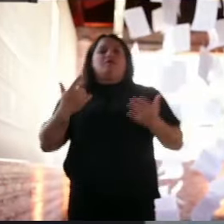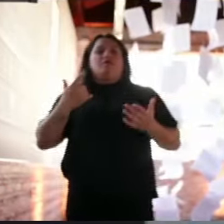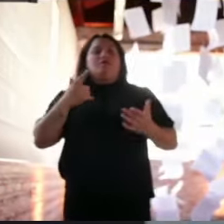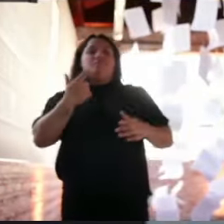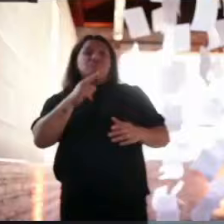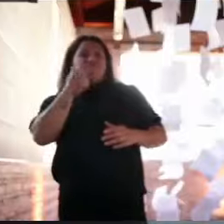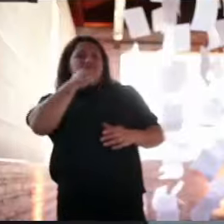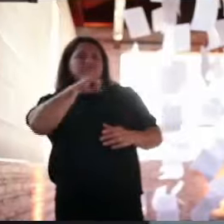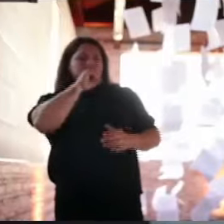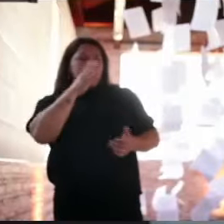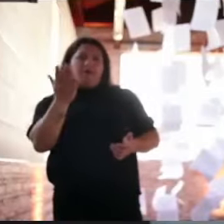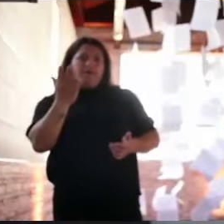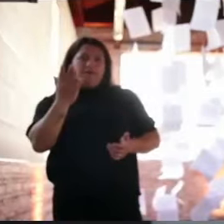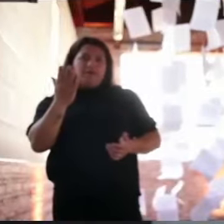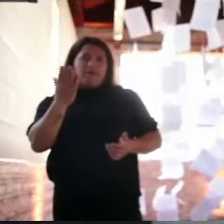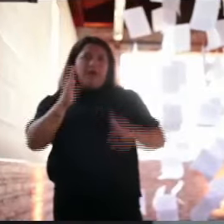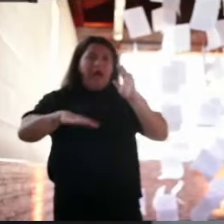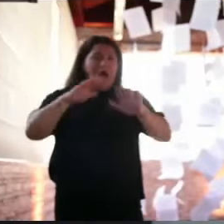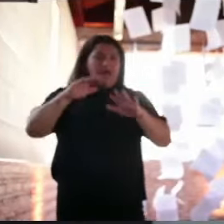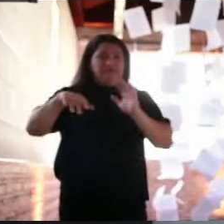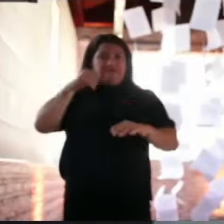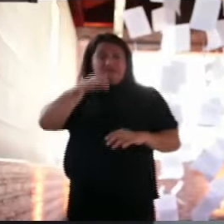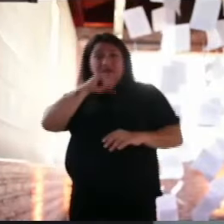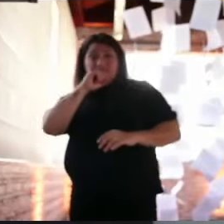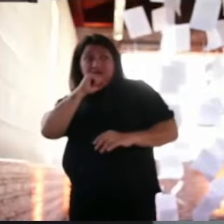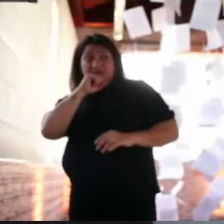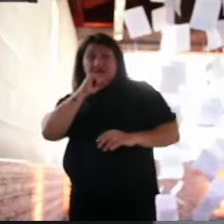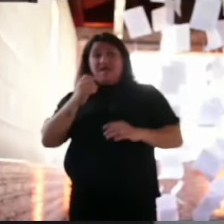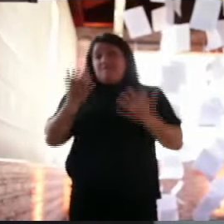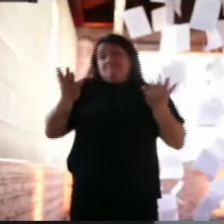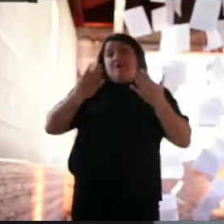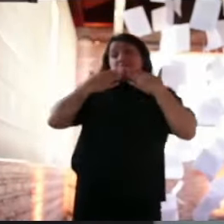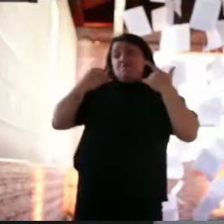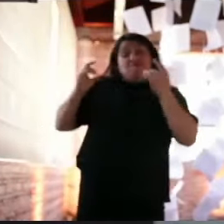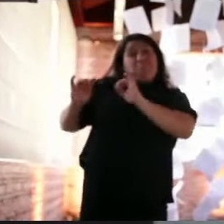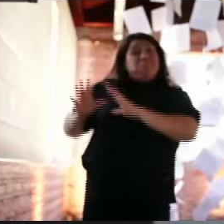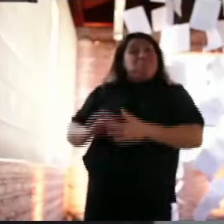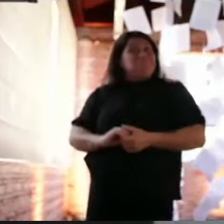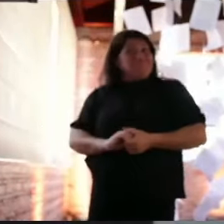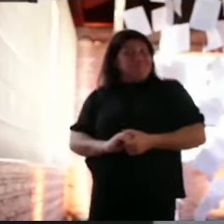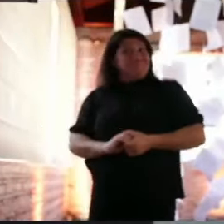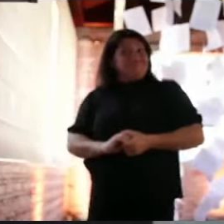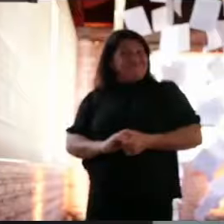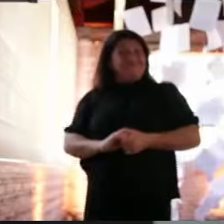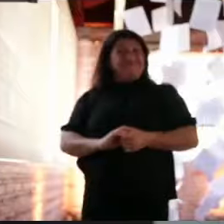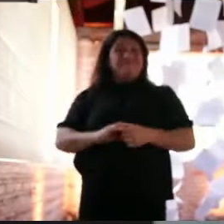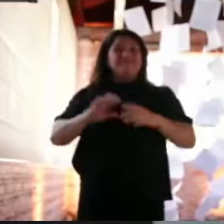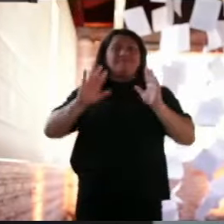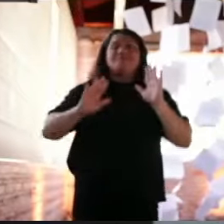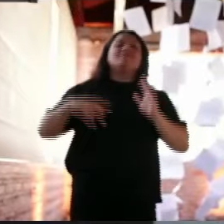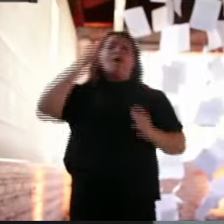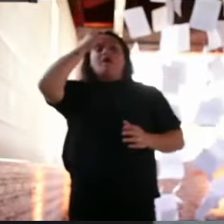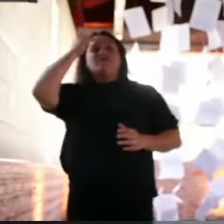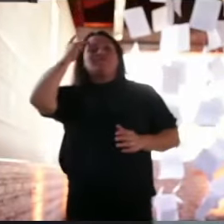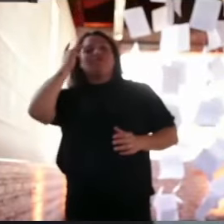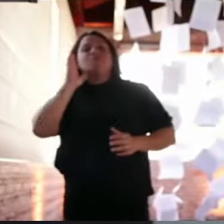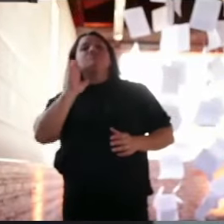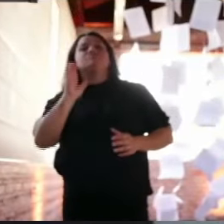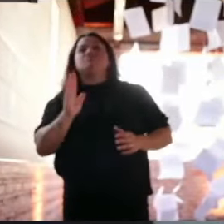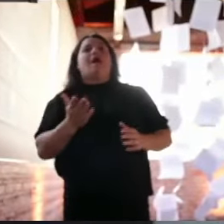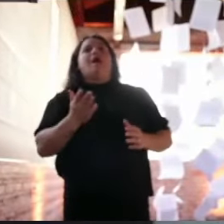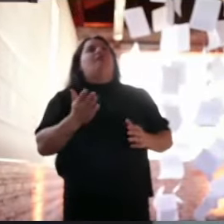dependendo da mãe era melhor não ter mesmo não sei vamos lá continua continua essa tua hipótese mas as pessoas já trazem isso como